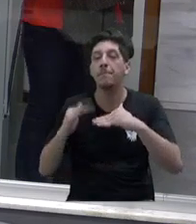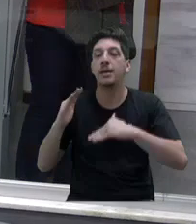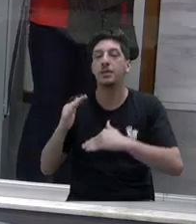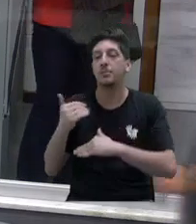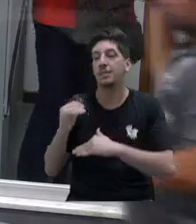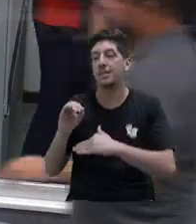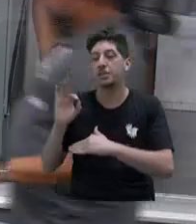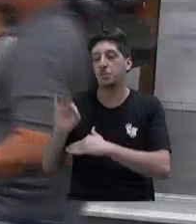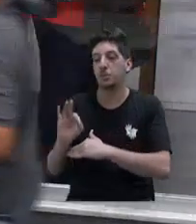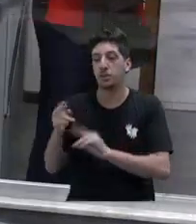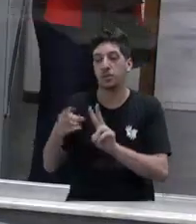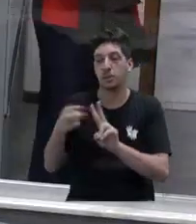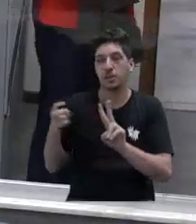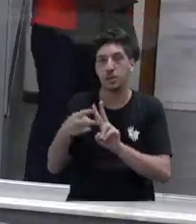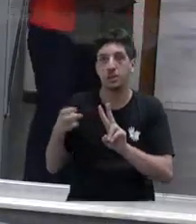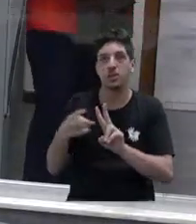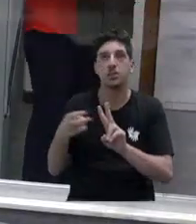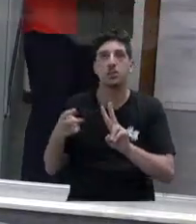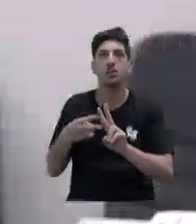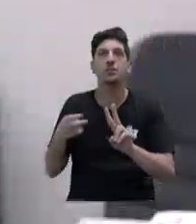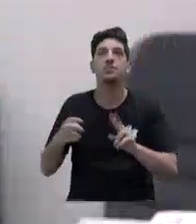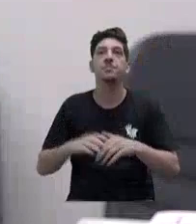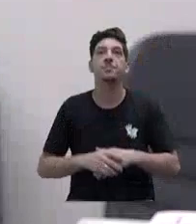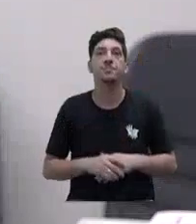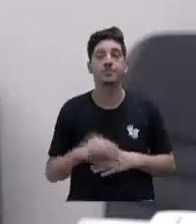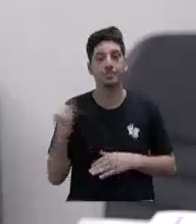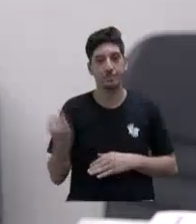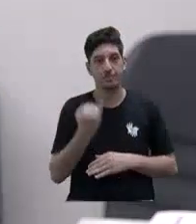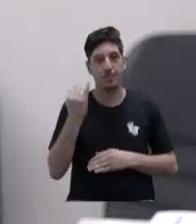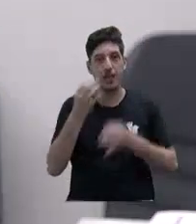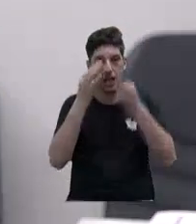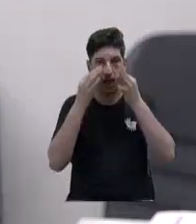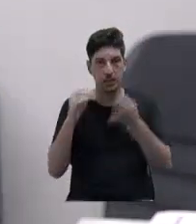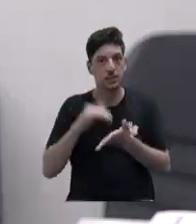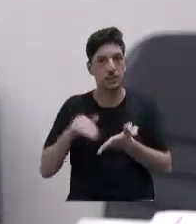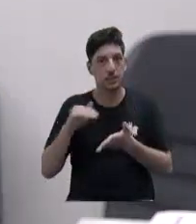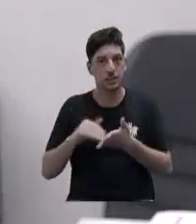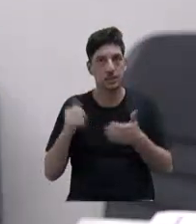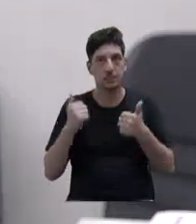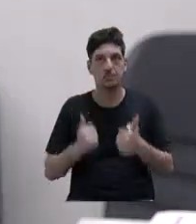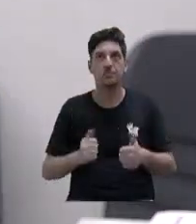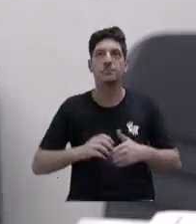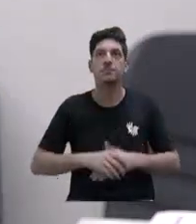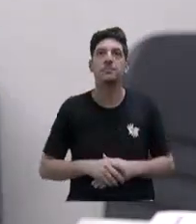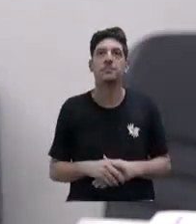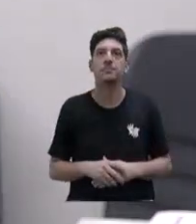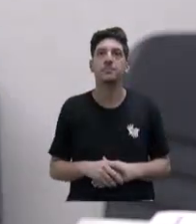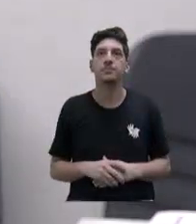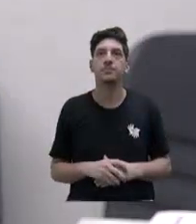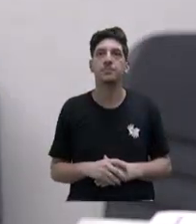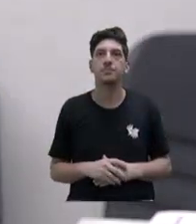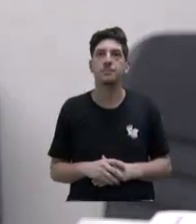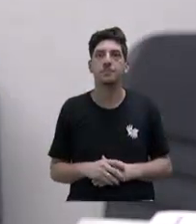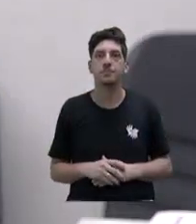para indígenas, é importante ser observado pela secretaria.